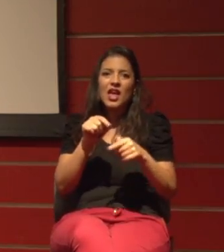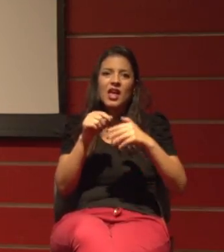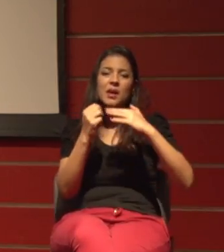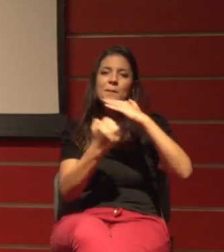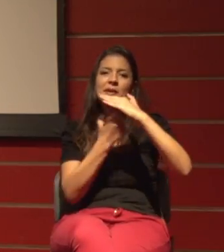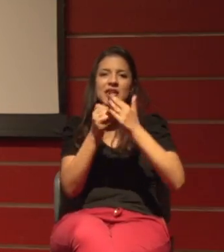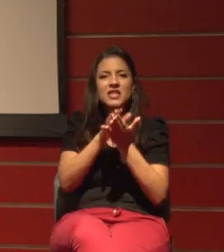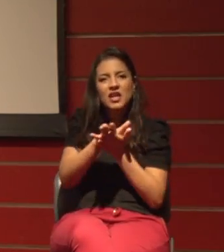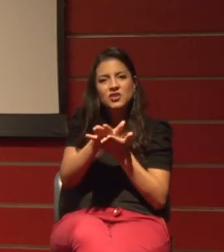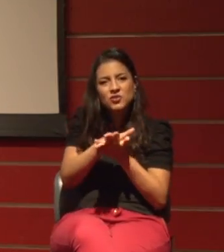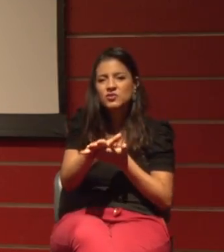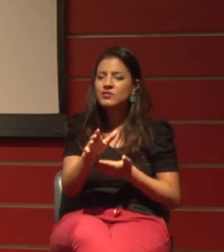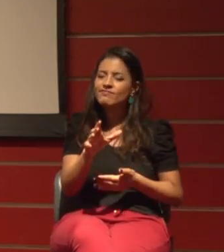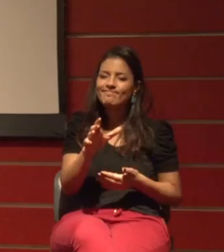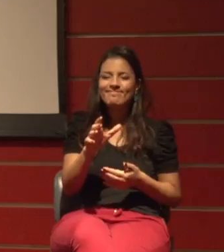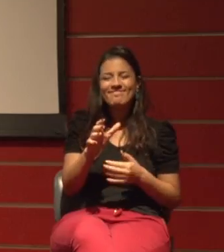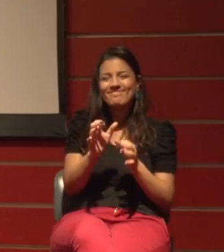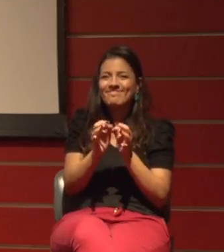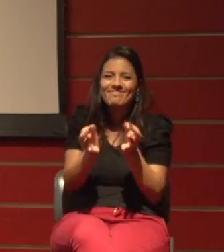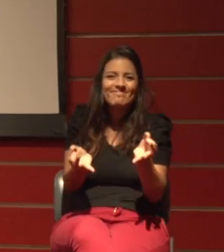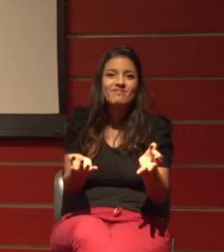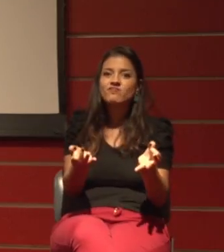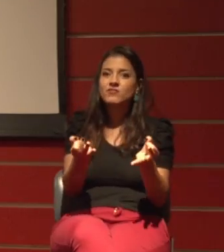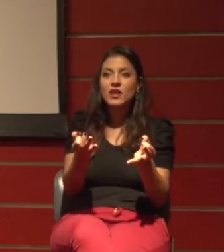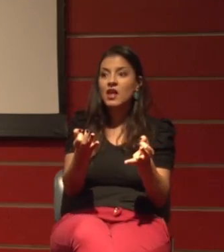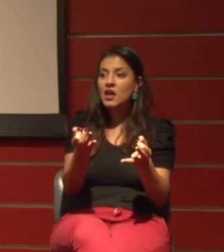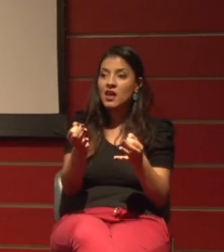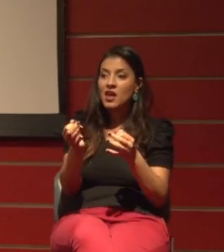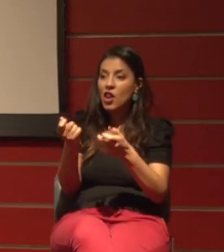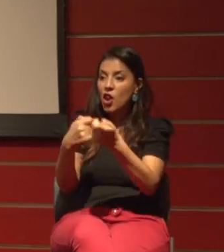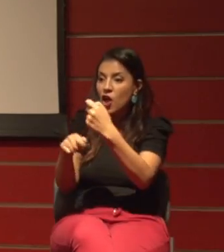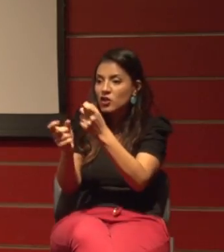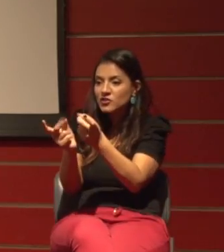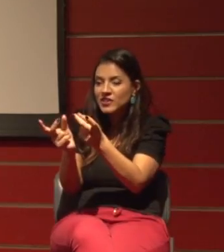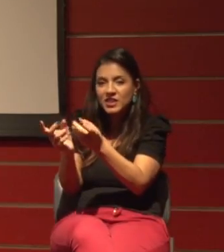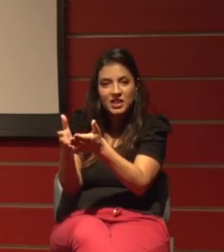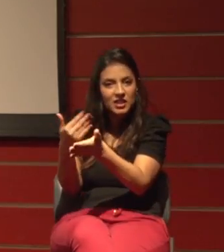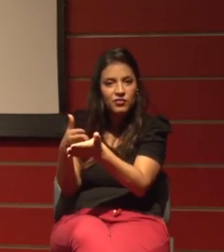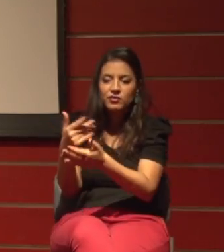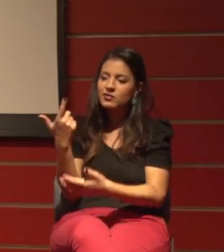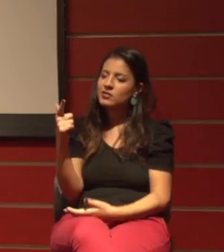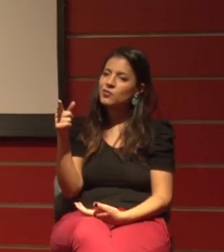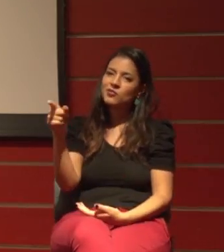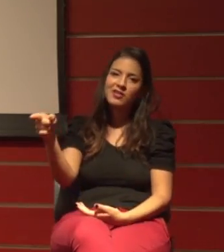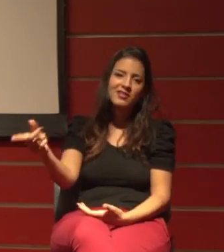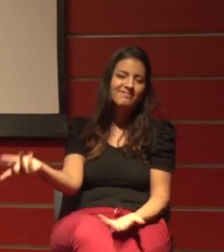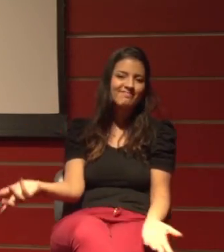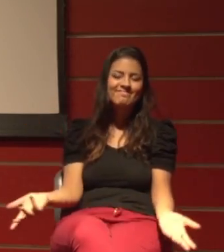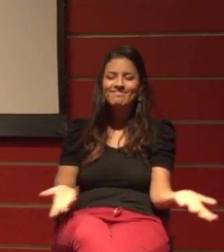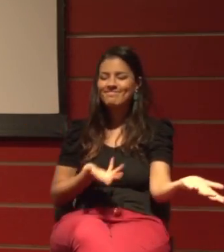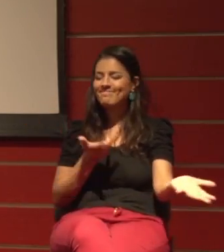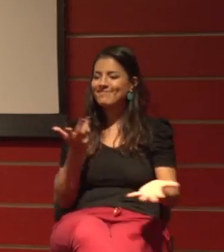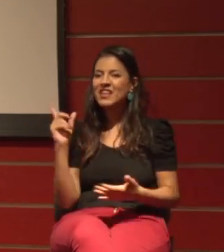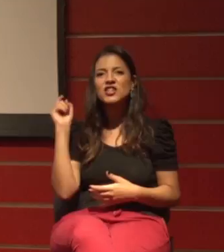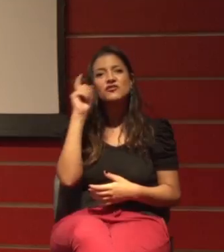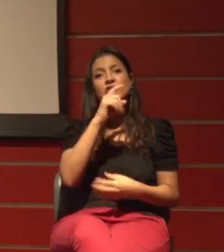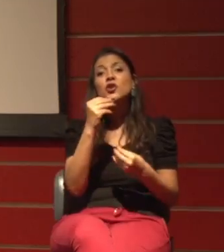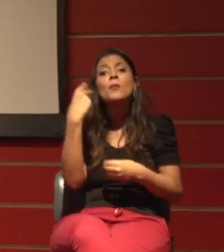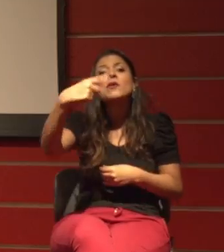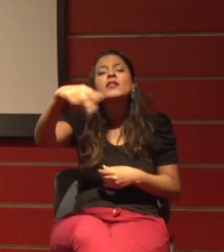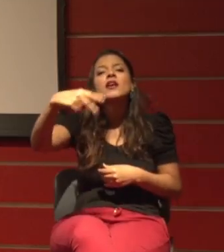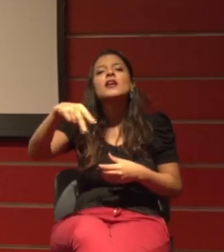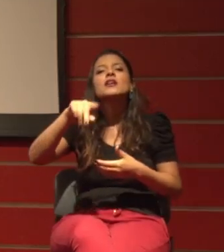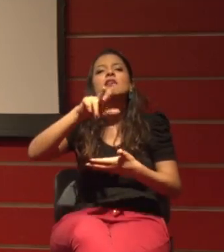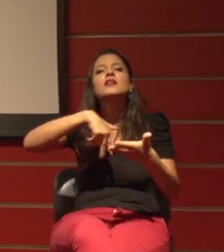conseguem circular né então é difícil com que e eh essa literatura chegue eh a um público